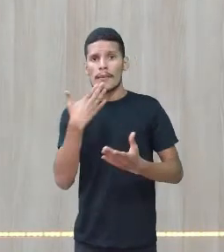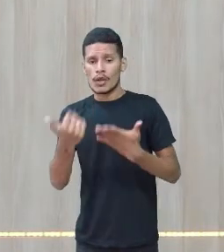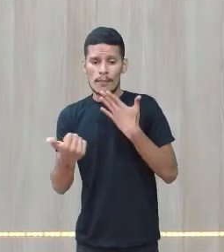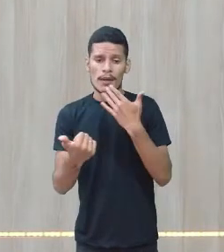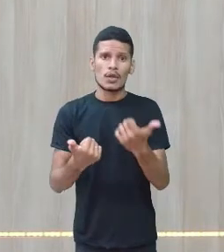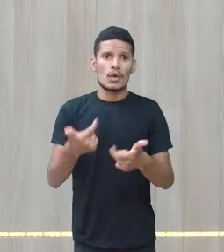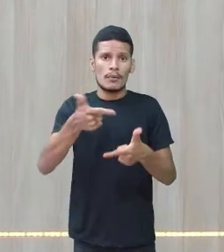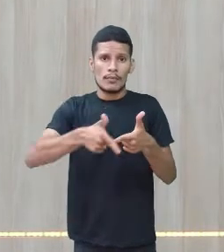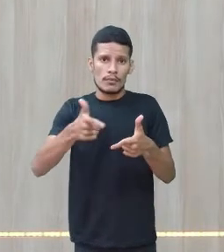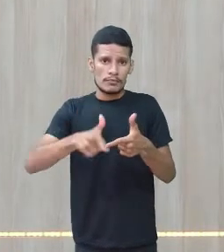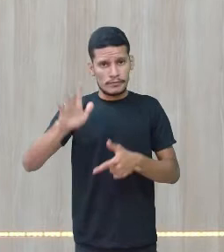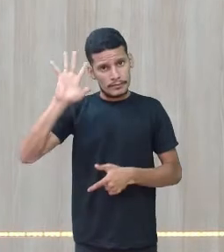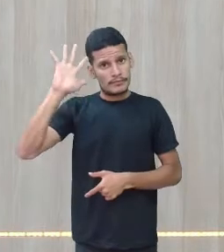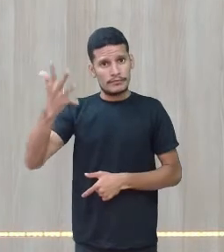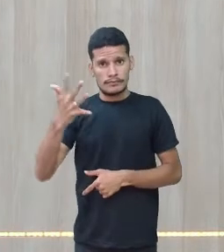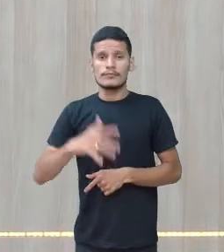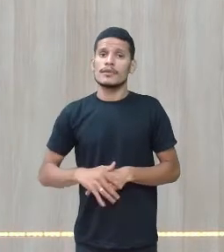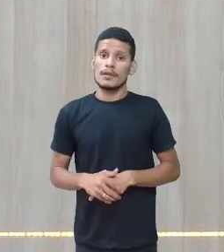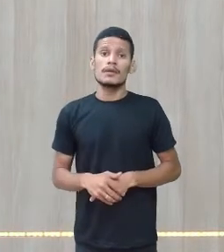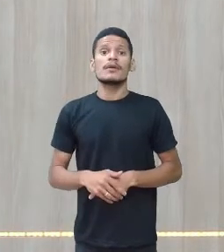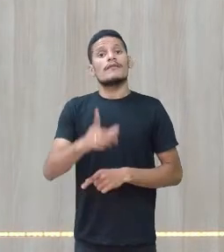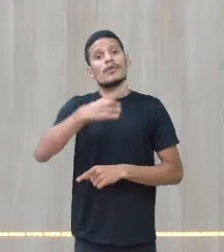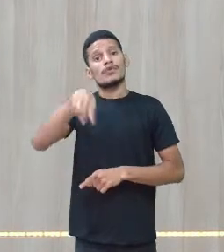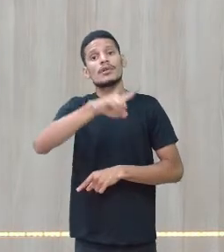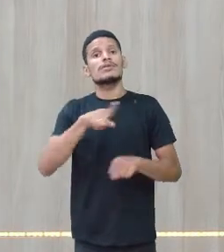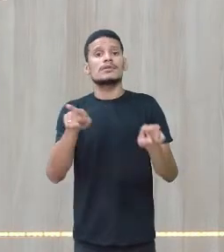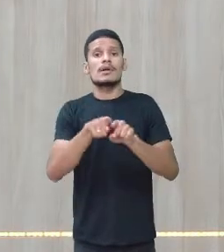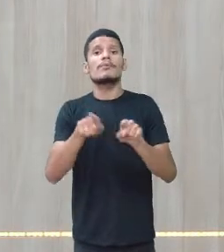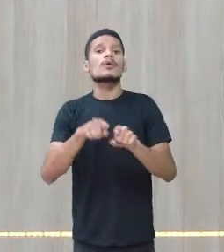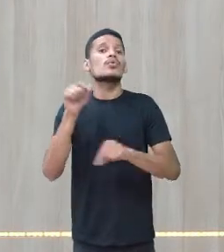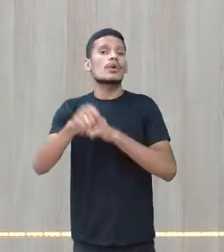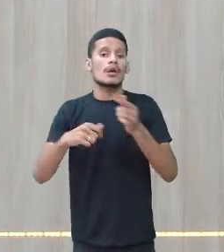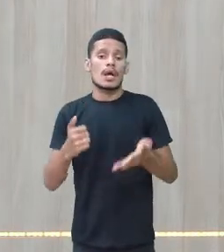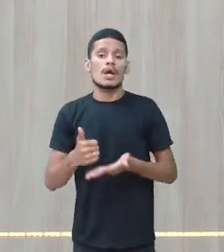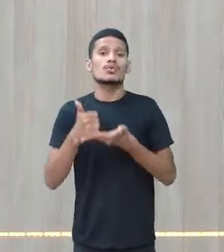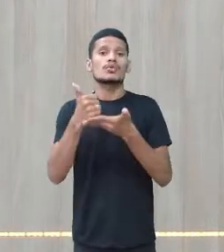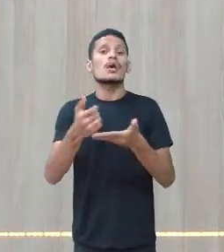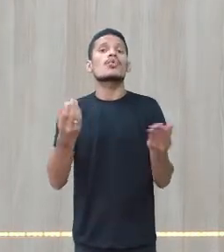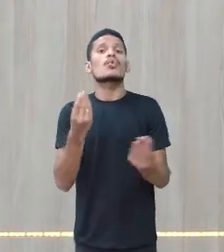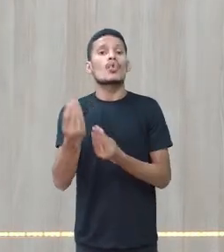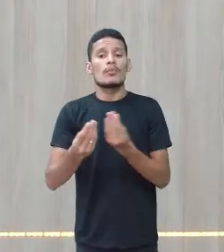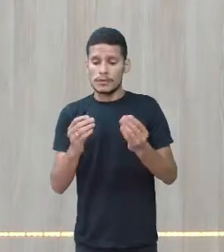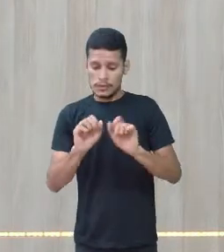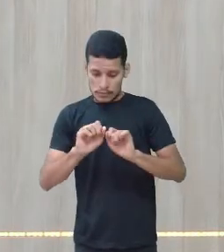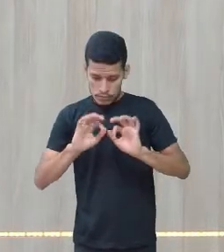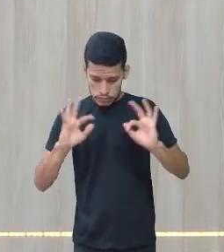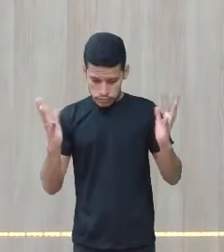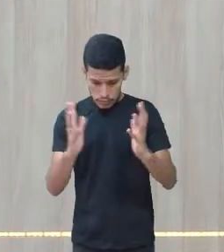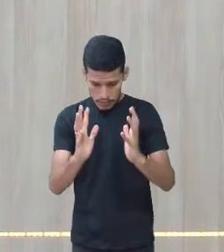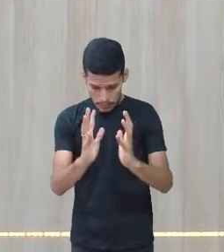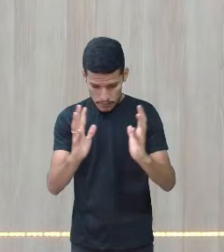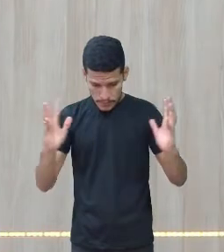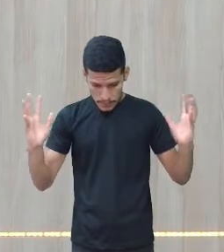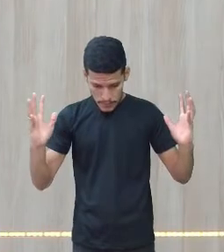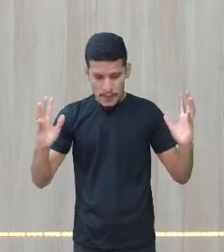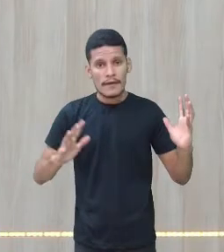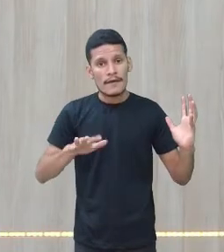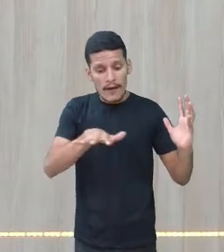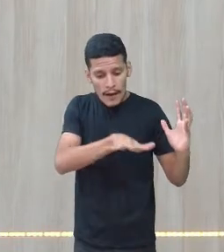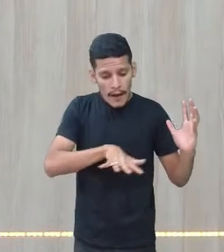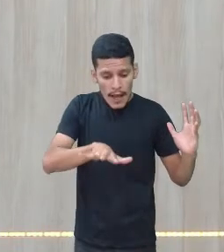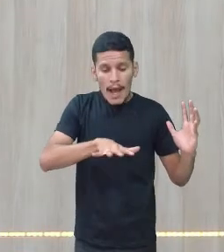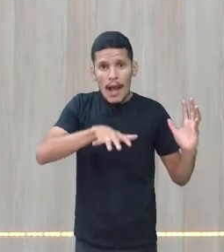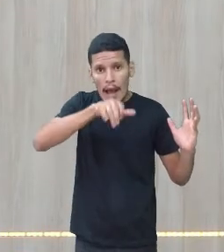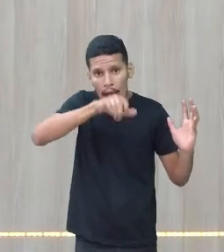esse probleminha. E cabe a vocês ajudarem afastando, porque na hora que a pessoa deita no chão, a quantidade de ar